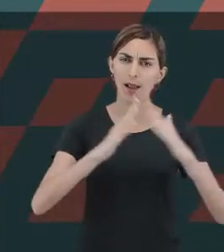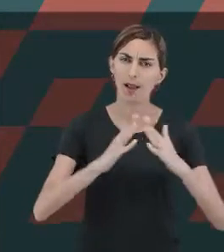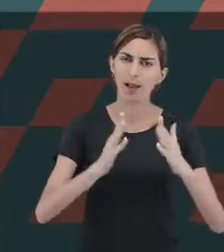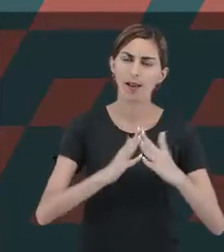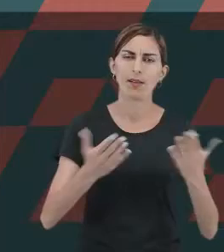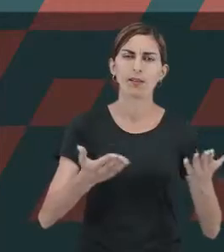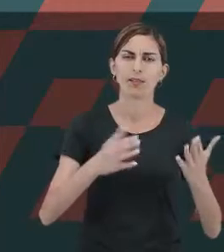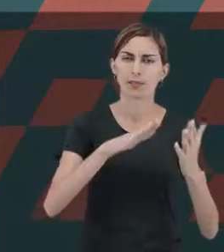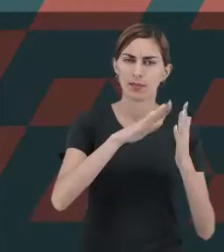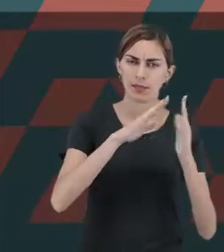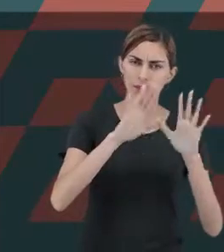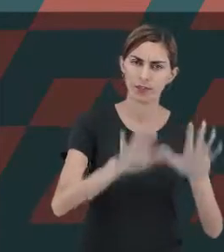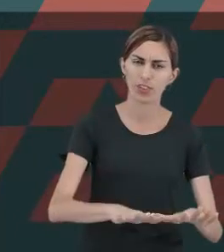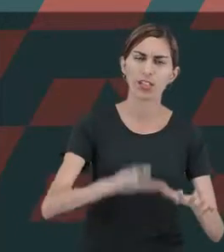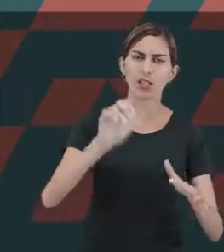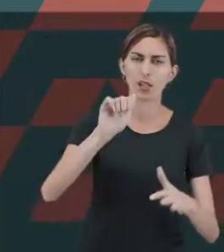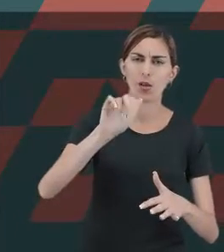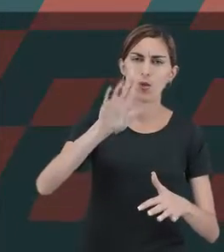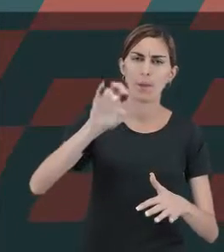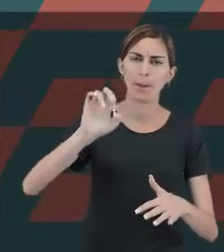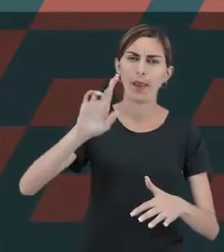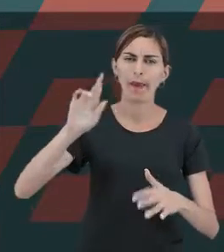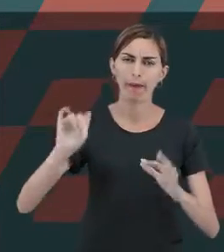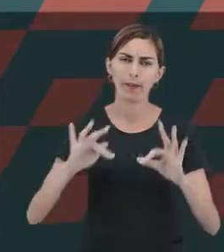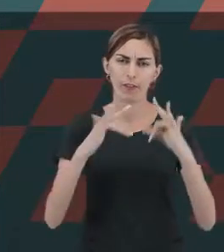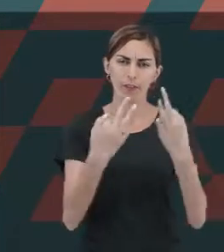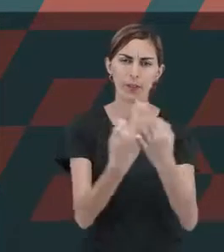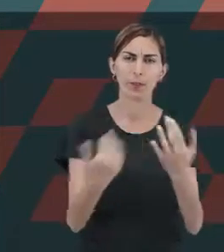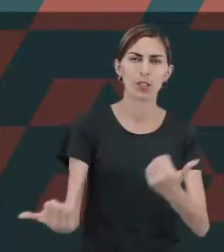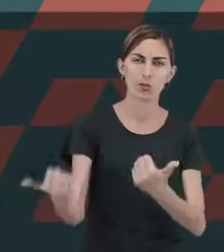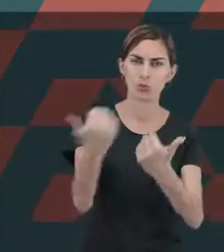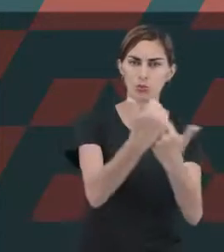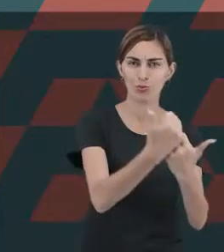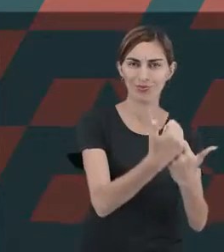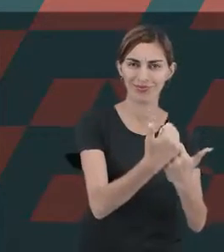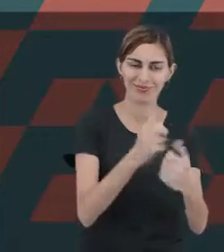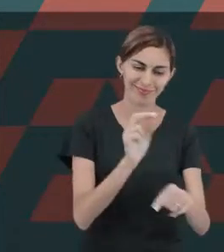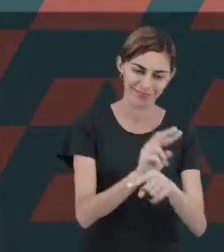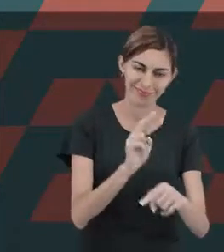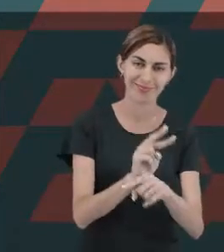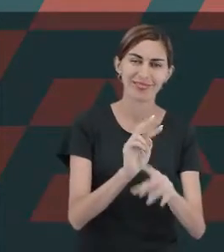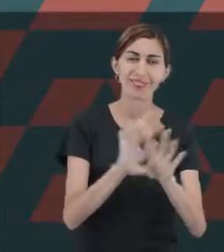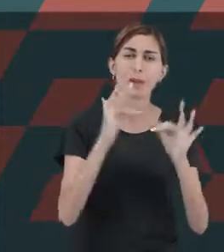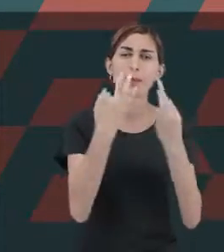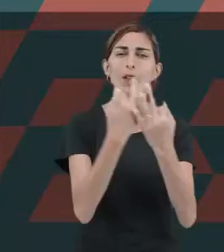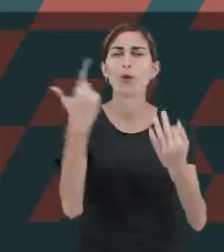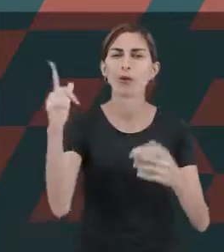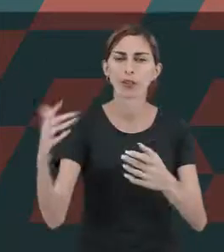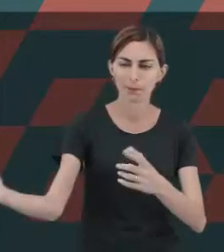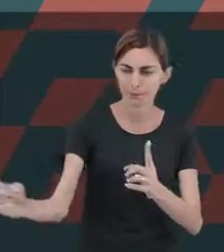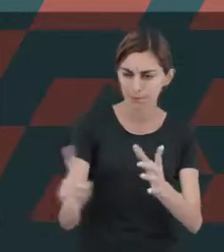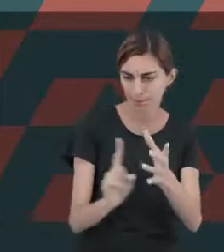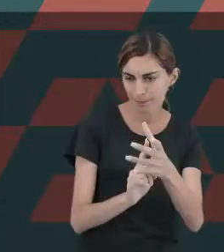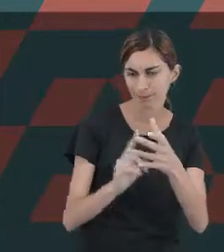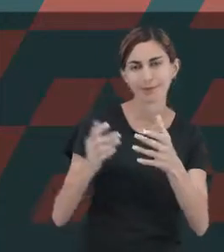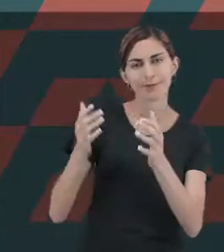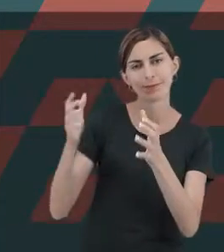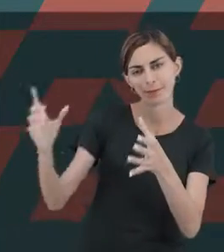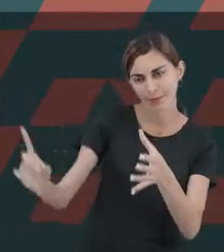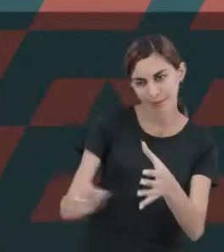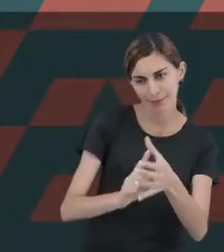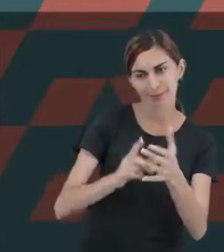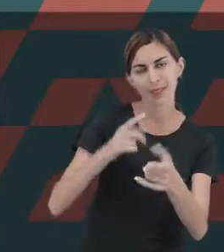passagens, os albergues, a família substitutiva, famílias acolhedoras